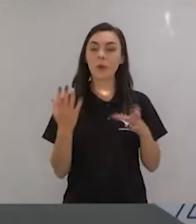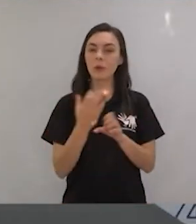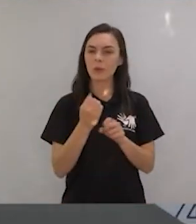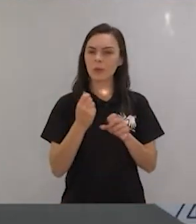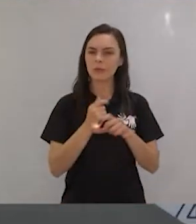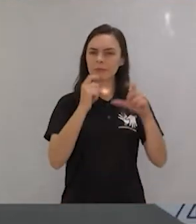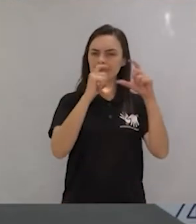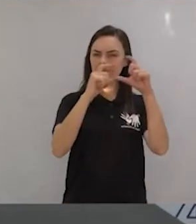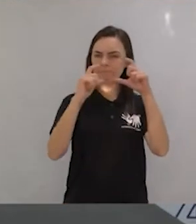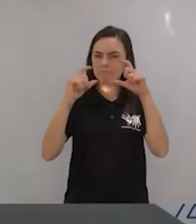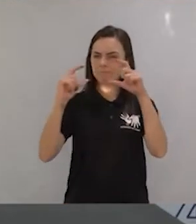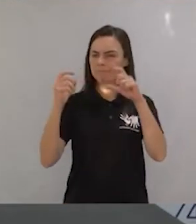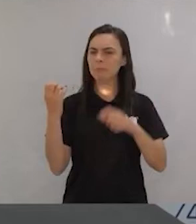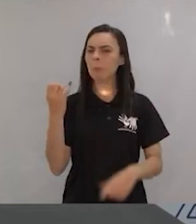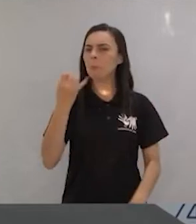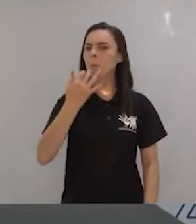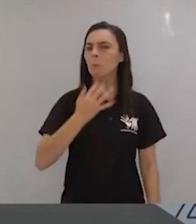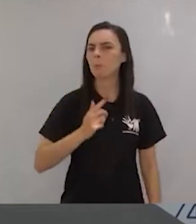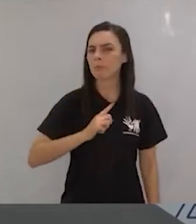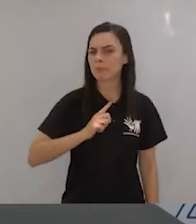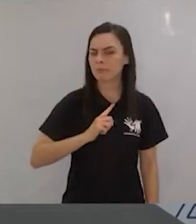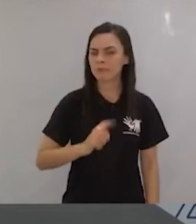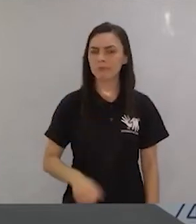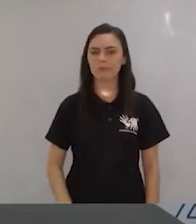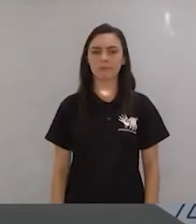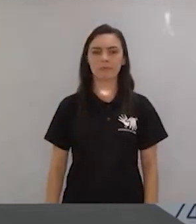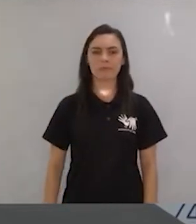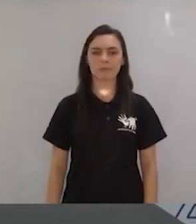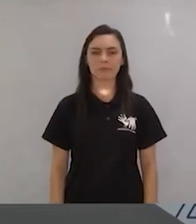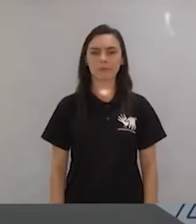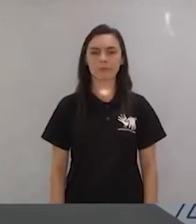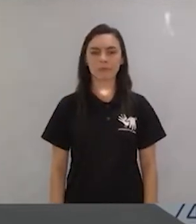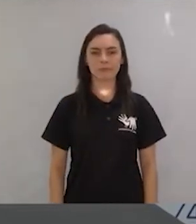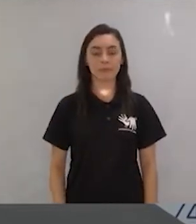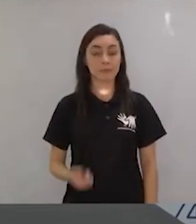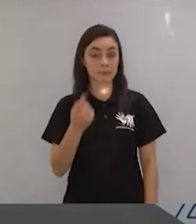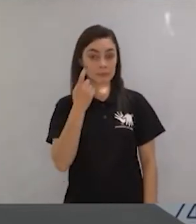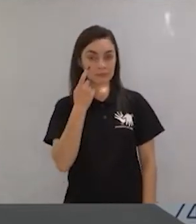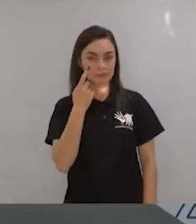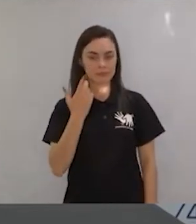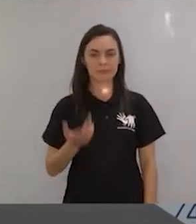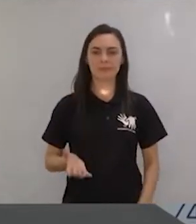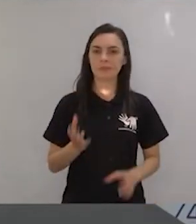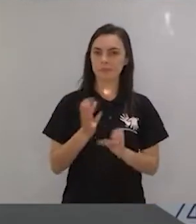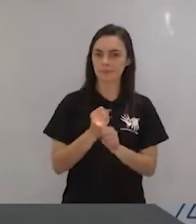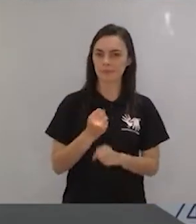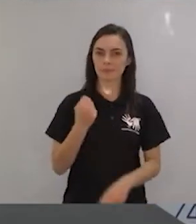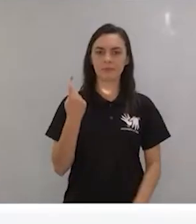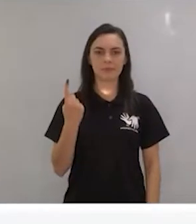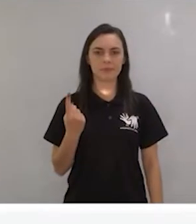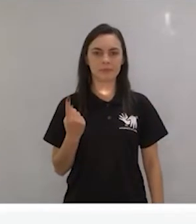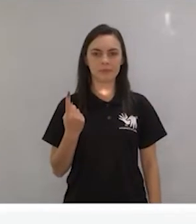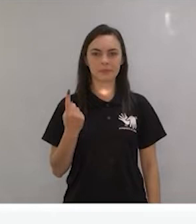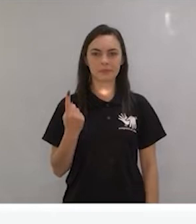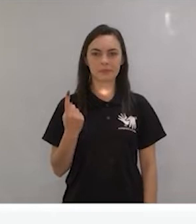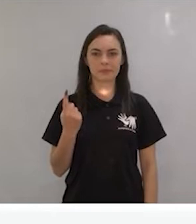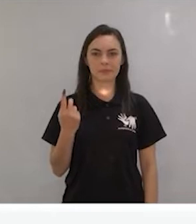tem essa tirinha do Calvin e do Haroldo? Vamos lá. Uma,